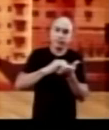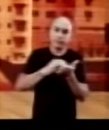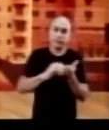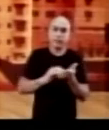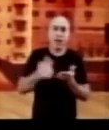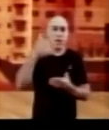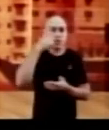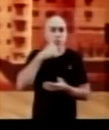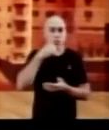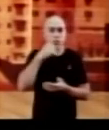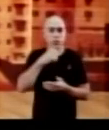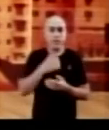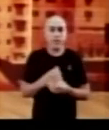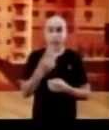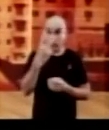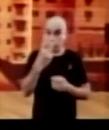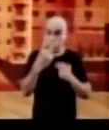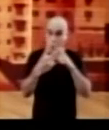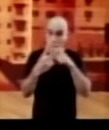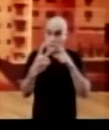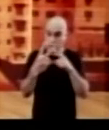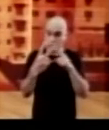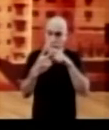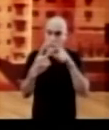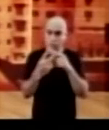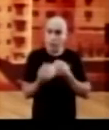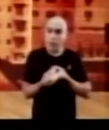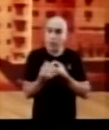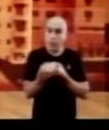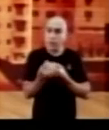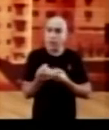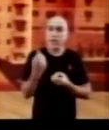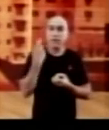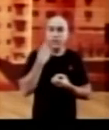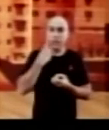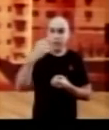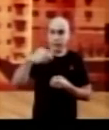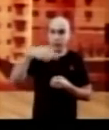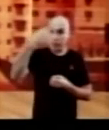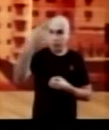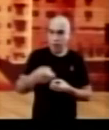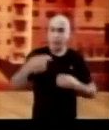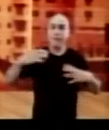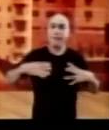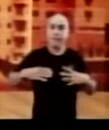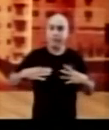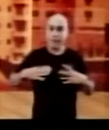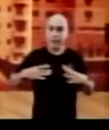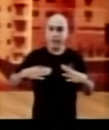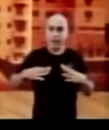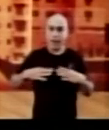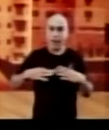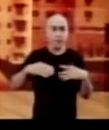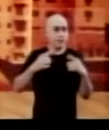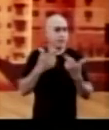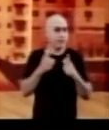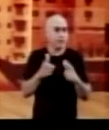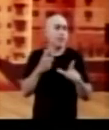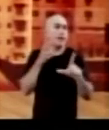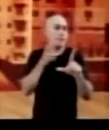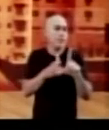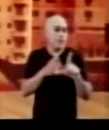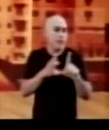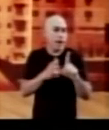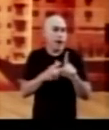Mulher. Agora, 2 recados importantes. Na próxima sexta-feira, ponto facultativo em Rio Preto, em função do Dia do